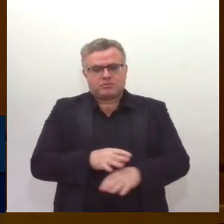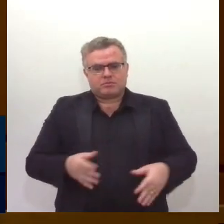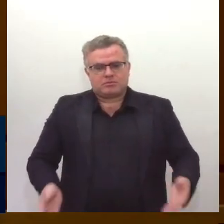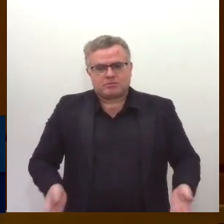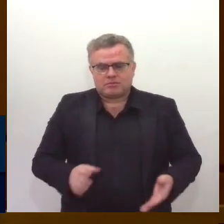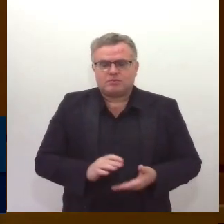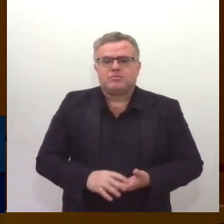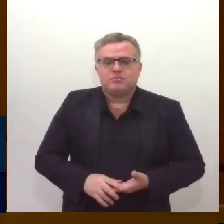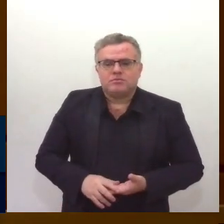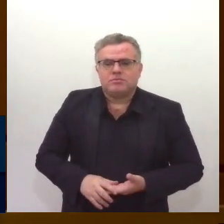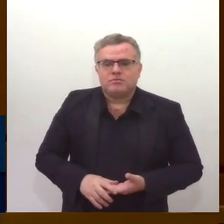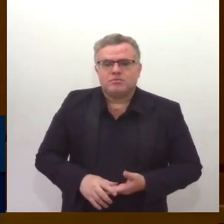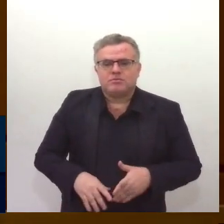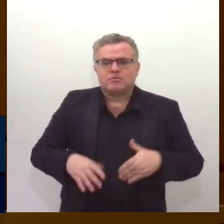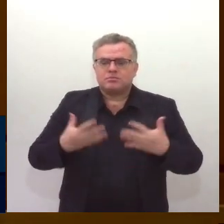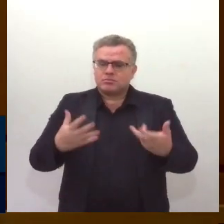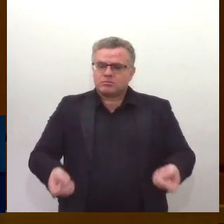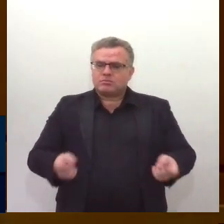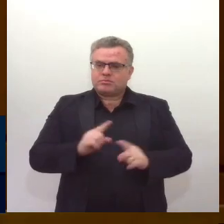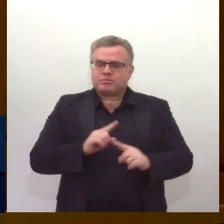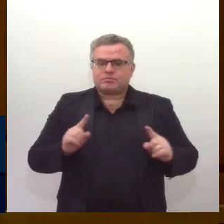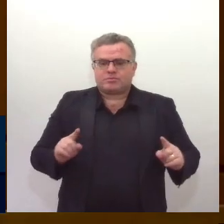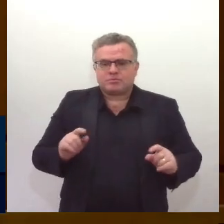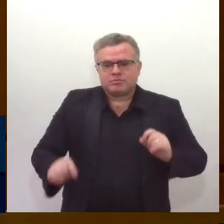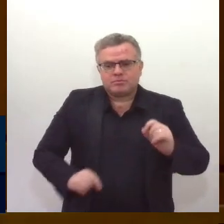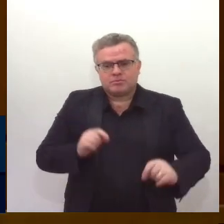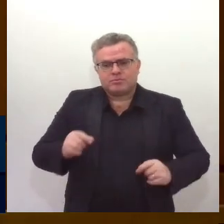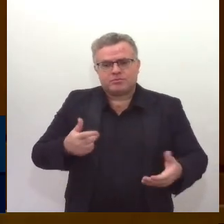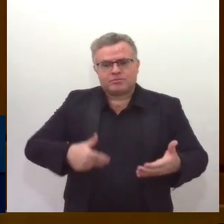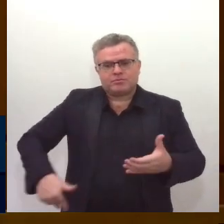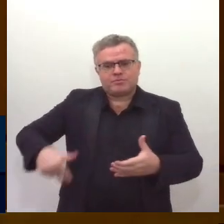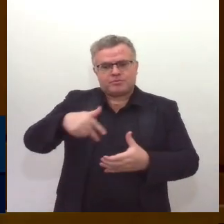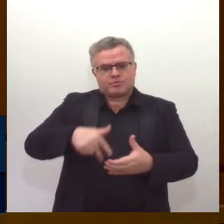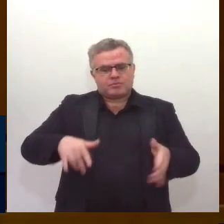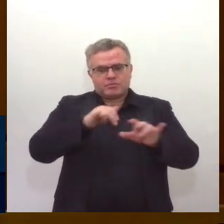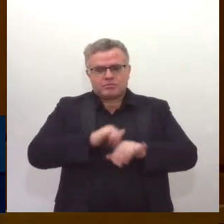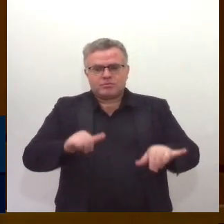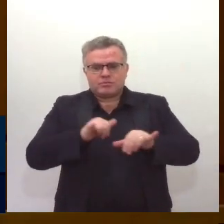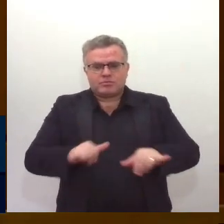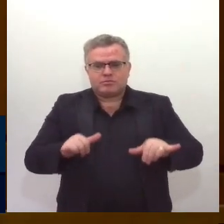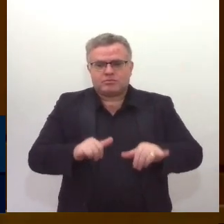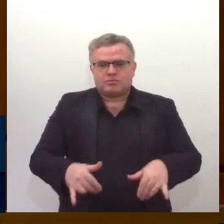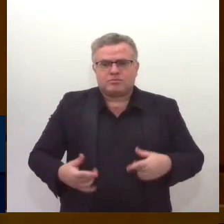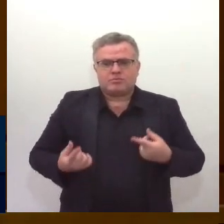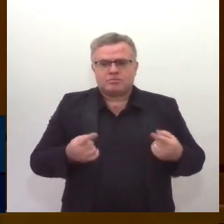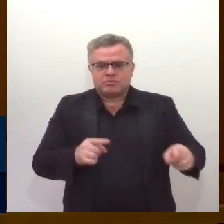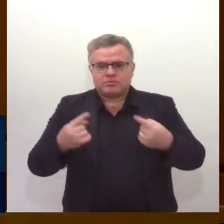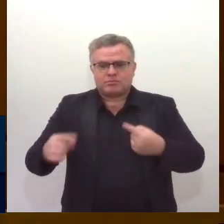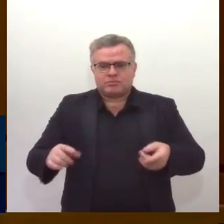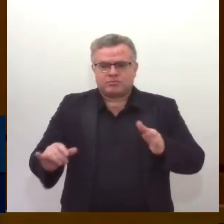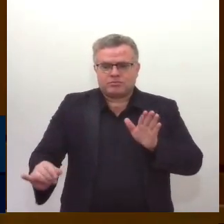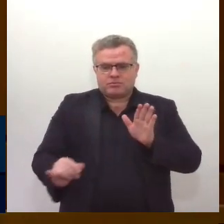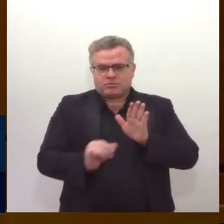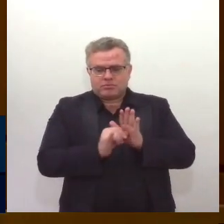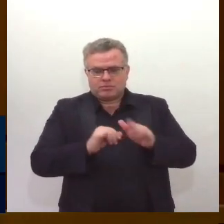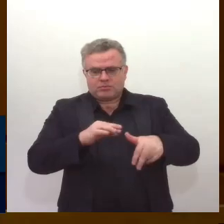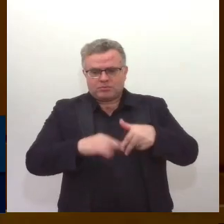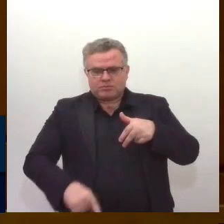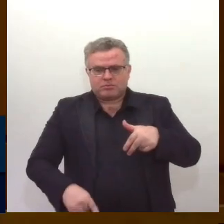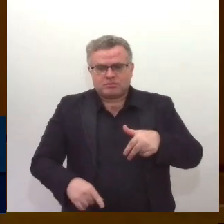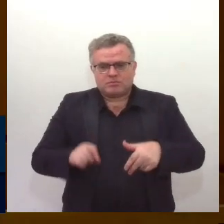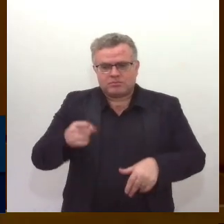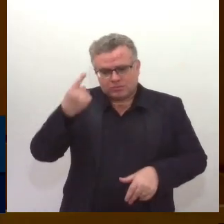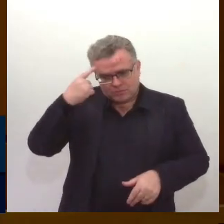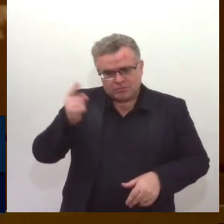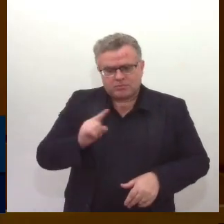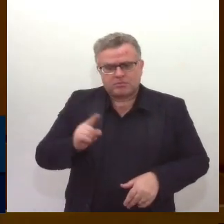que pessoas subam aqui para generalizar, falar de identidade de gênero. Nem sabe o que é identidade de gênero,